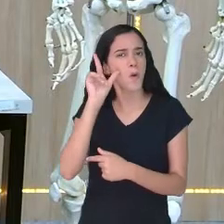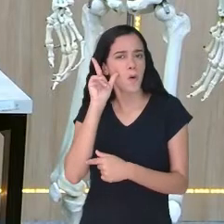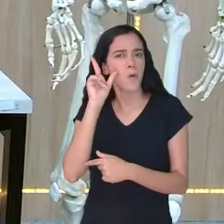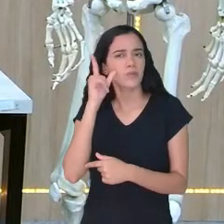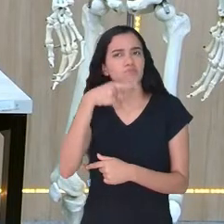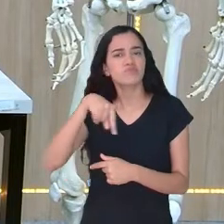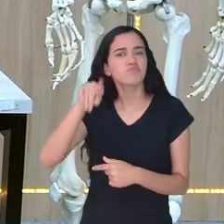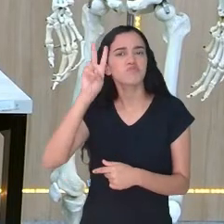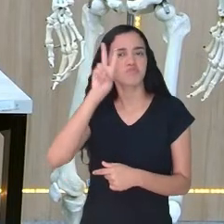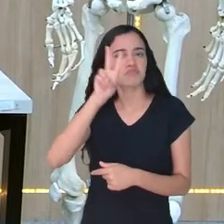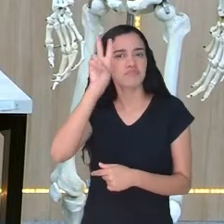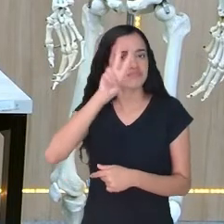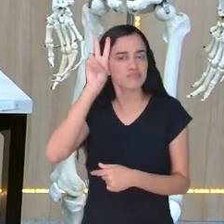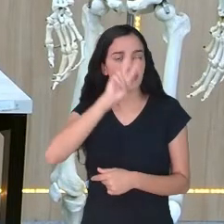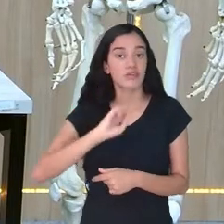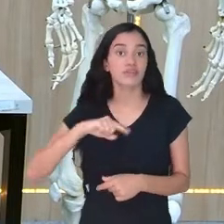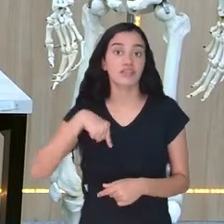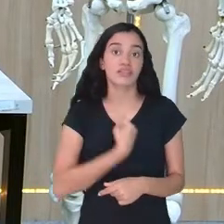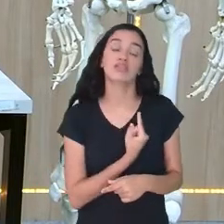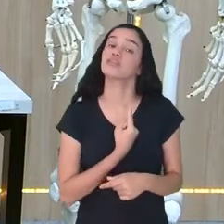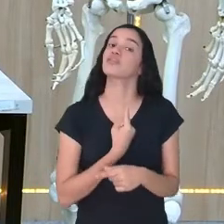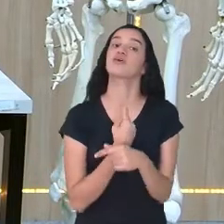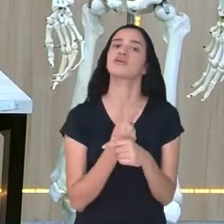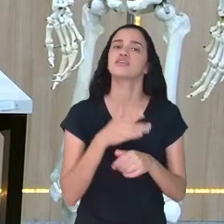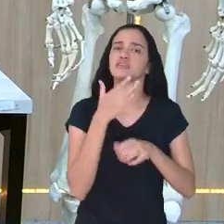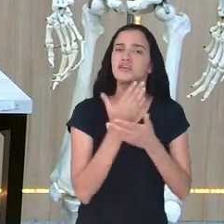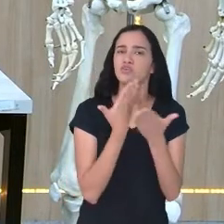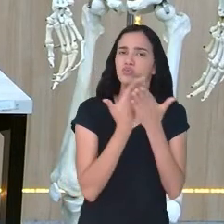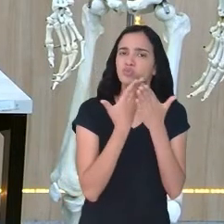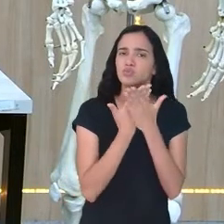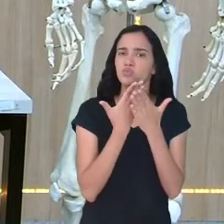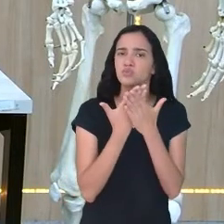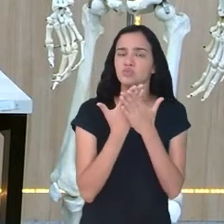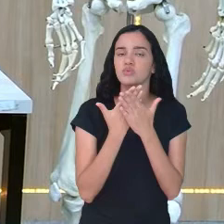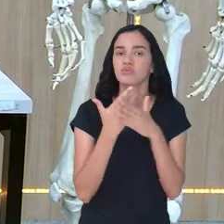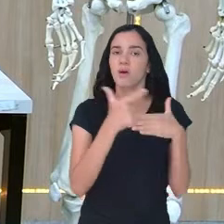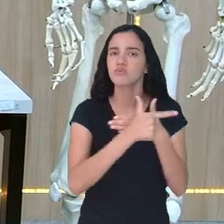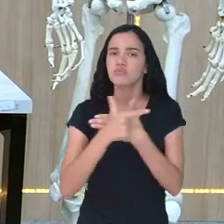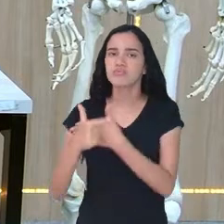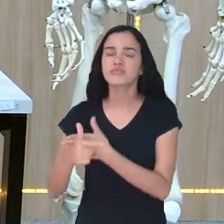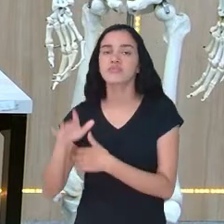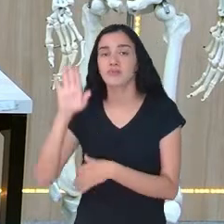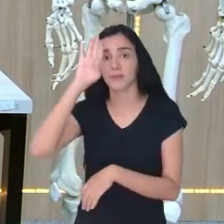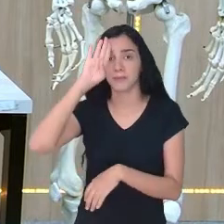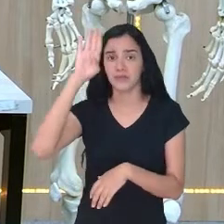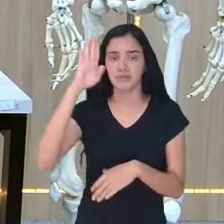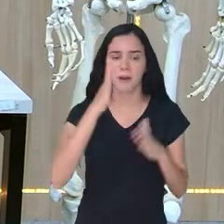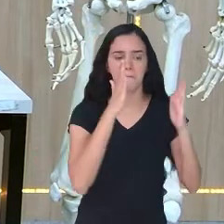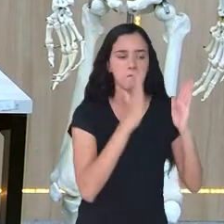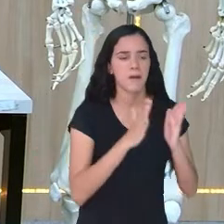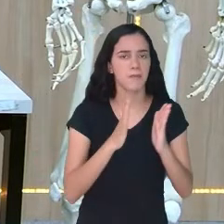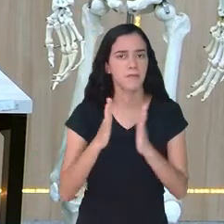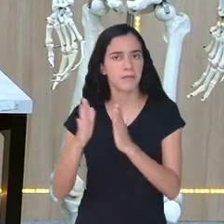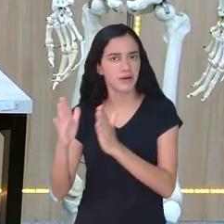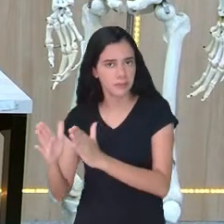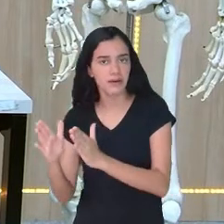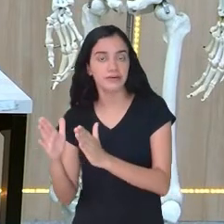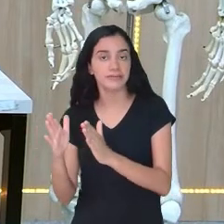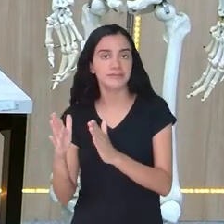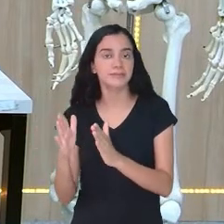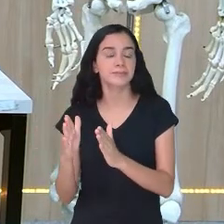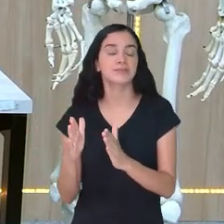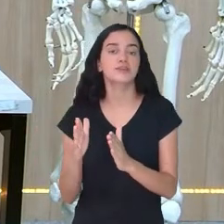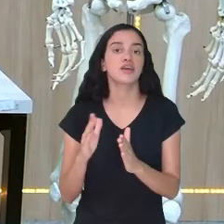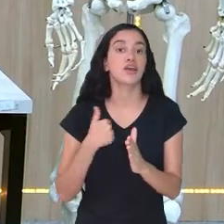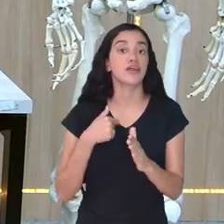vocês estão lembrados, onde nós estudamos as funções principais do nosso corpo, que foram divididos também aí em categorias de